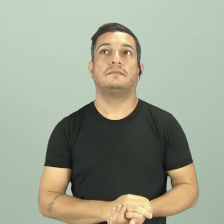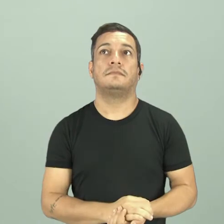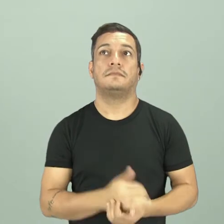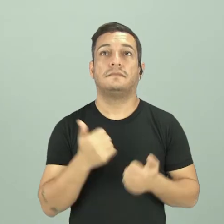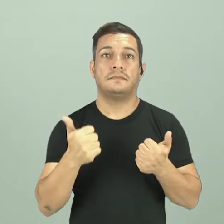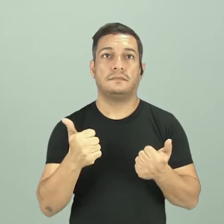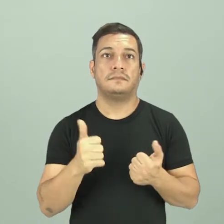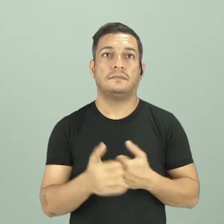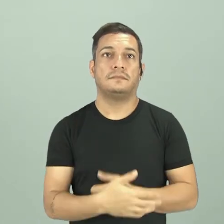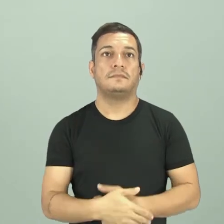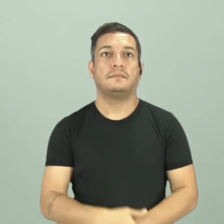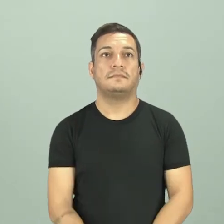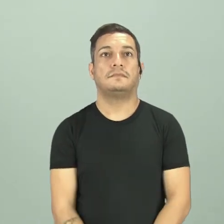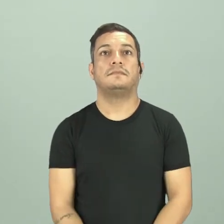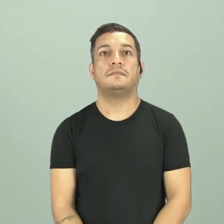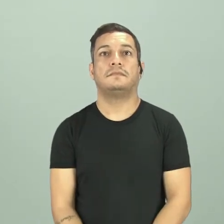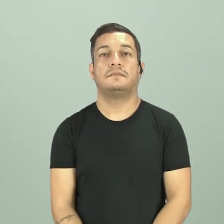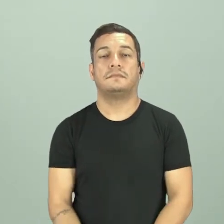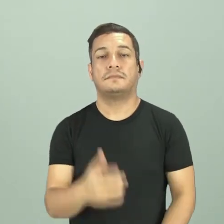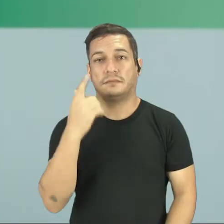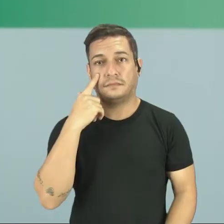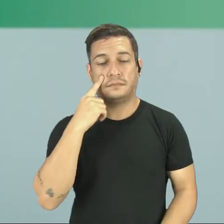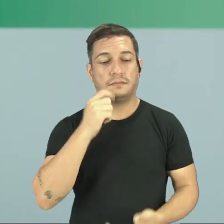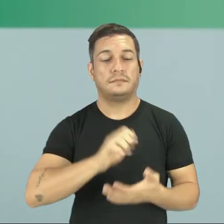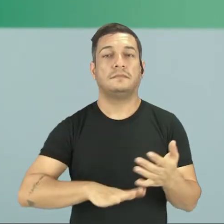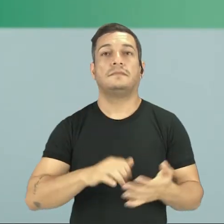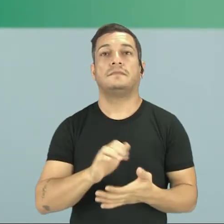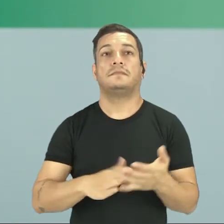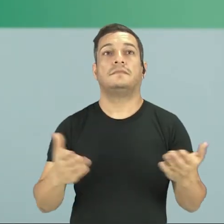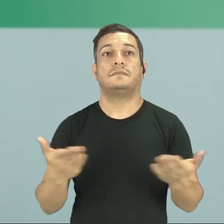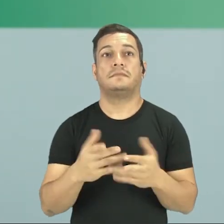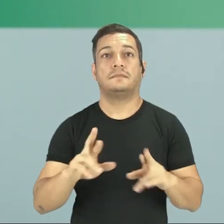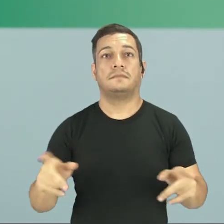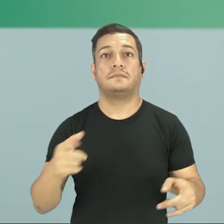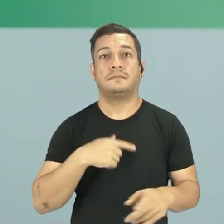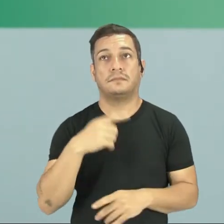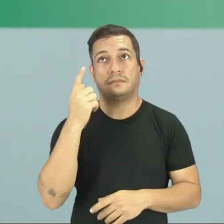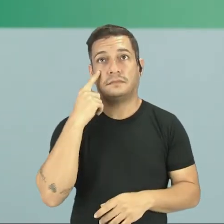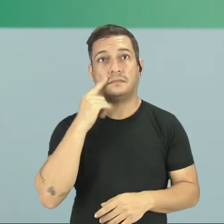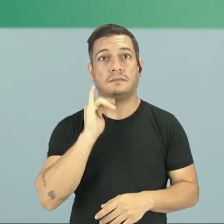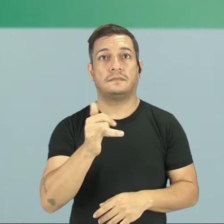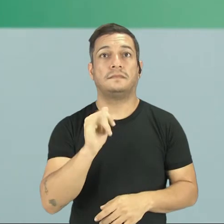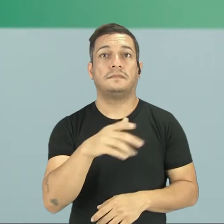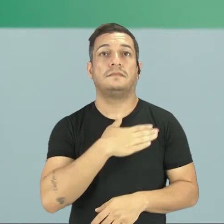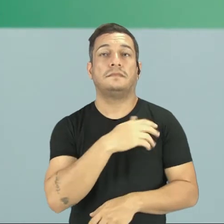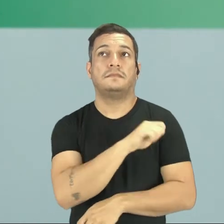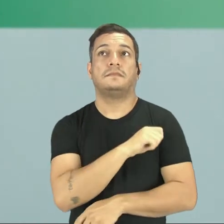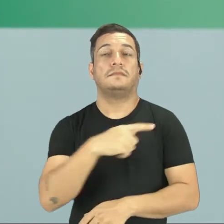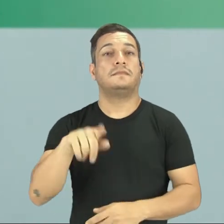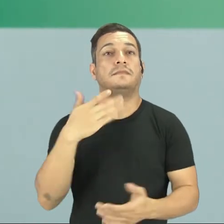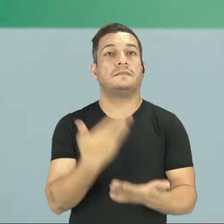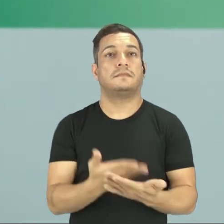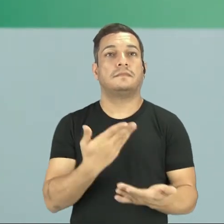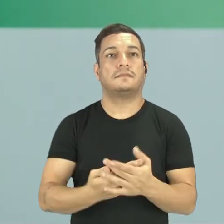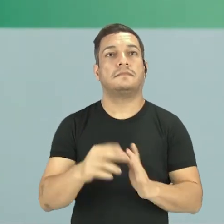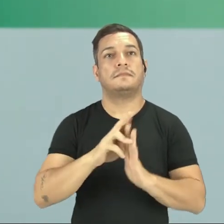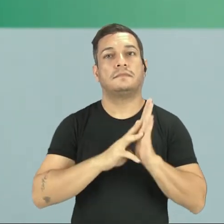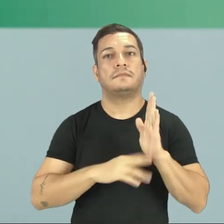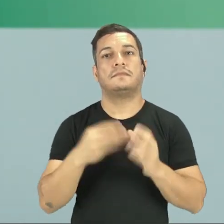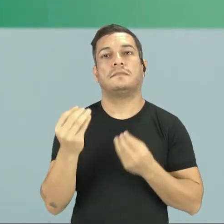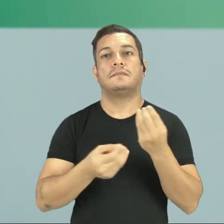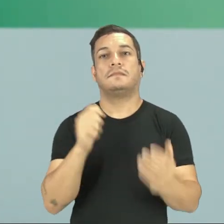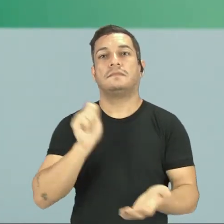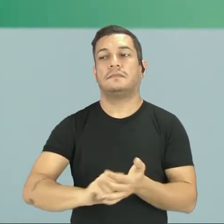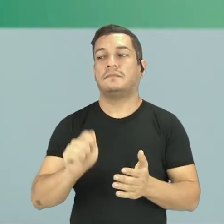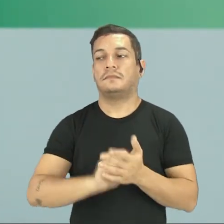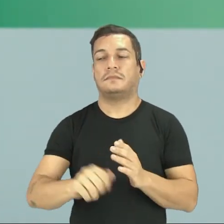Tudo bem? Pessoal, vamos lá. O nosso exercitando de hoje é diferente. O que eu falo para os meus alunos? Já que você está estudando redação, professor, como é que